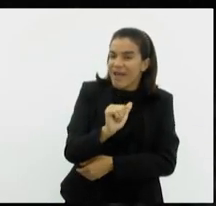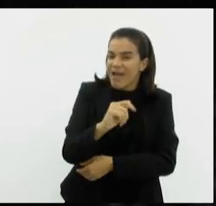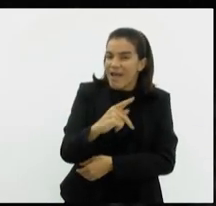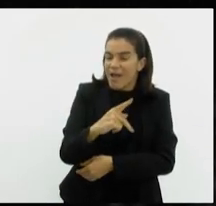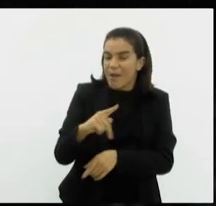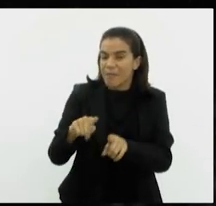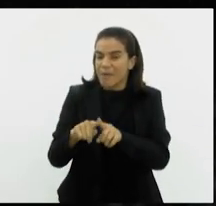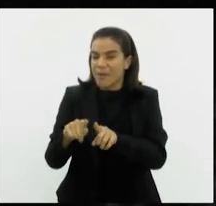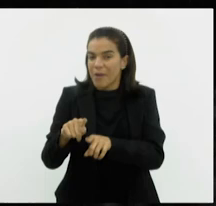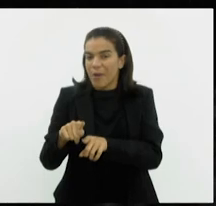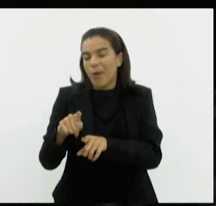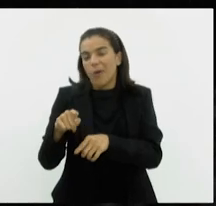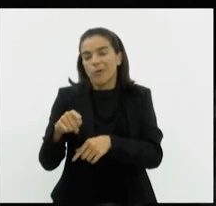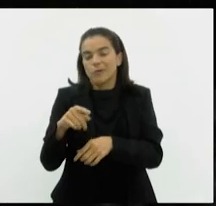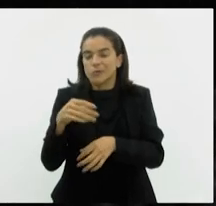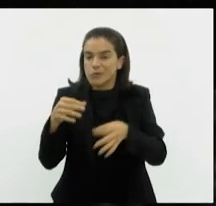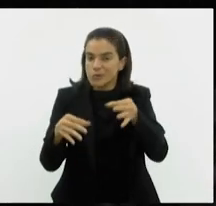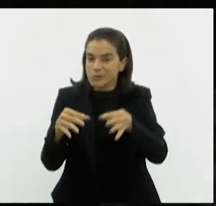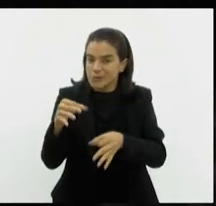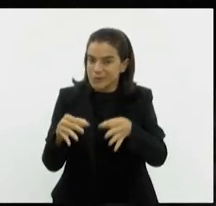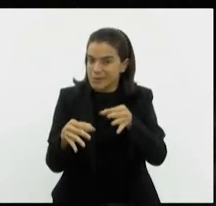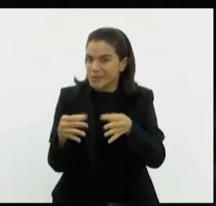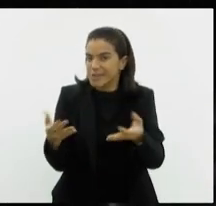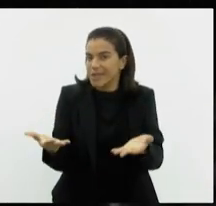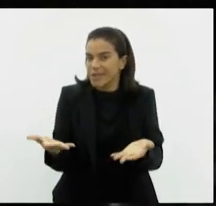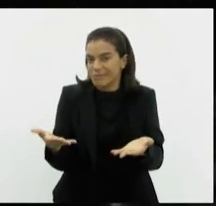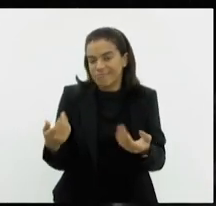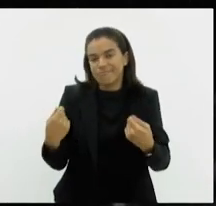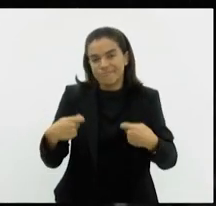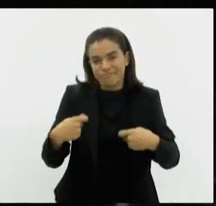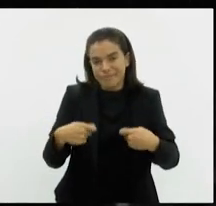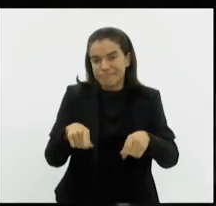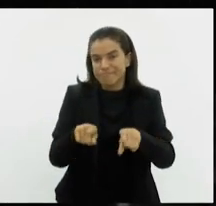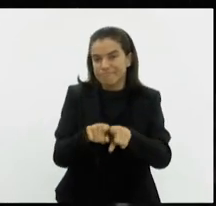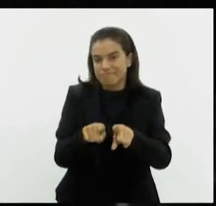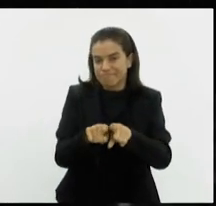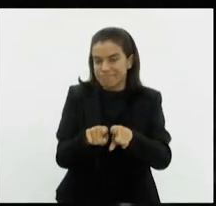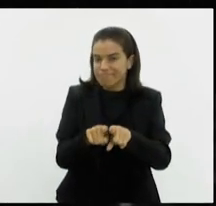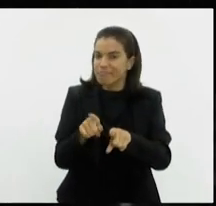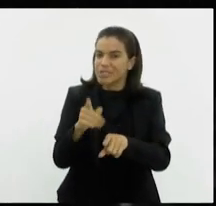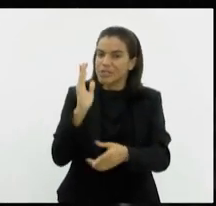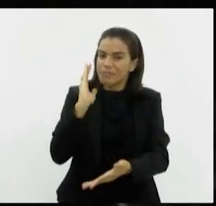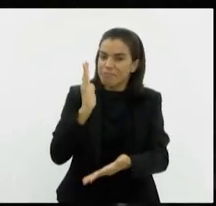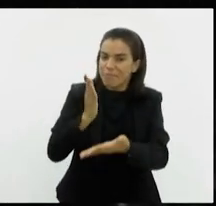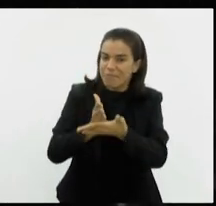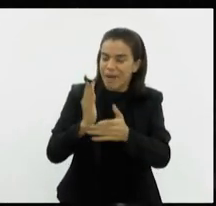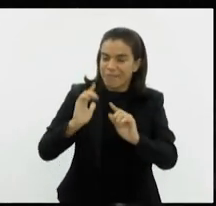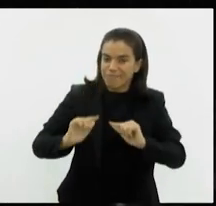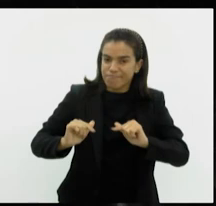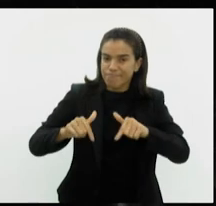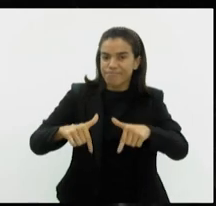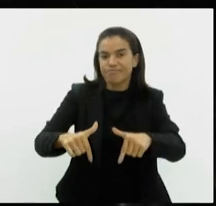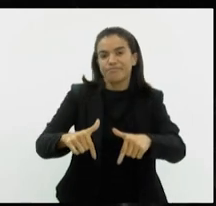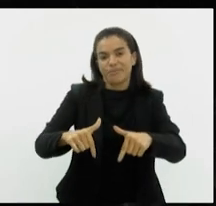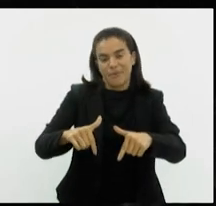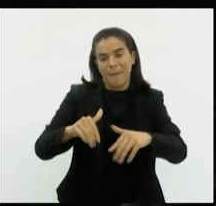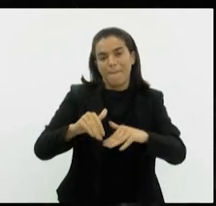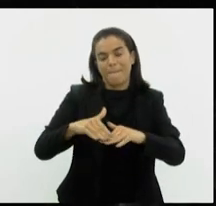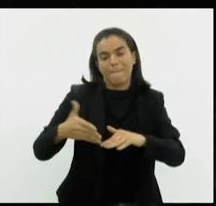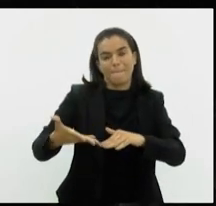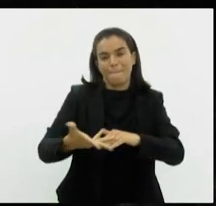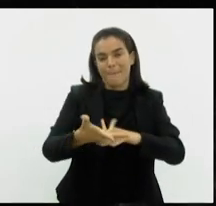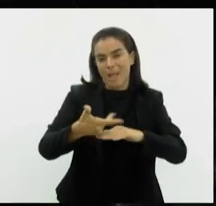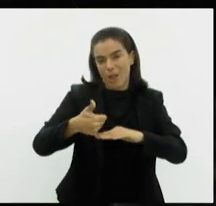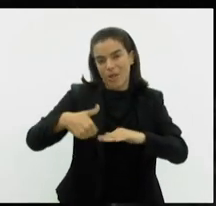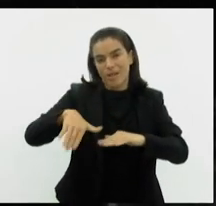e o Poder Judiciário é fundamental se a gente também quiser coibir e atuar de uma forma mais eficiente na